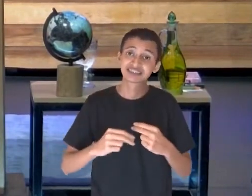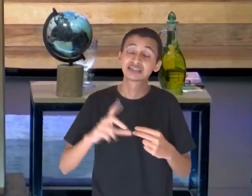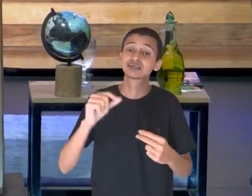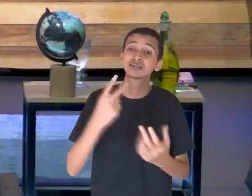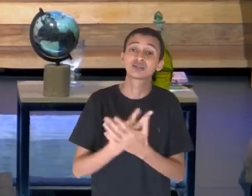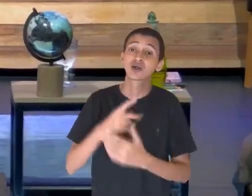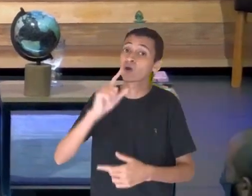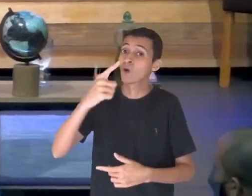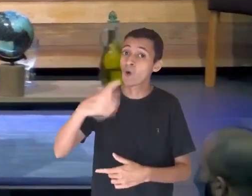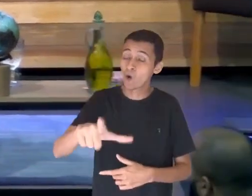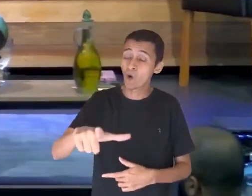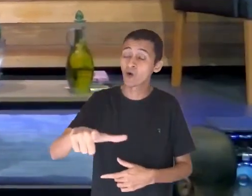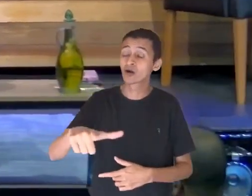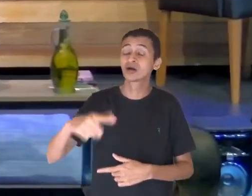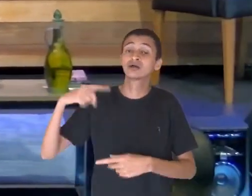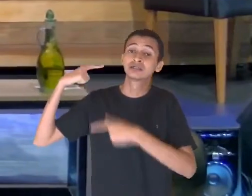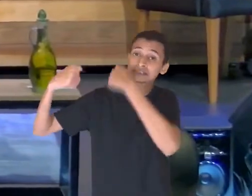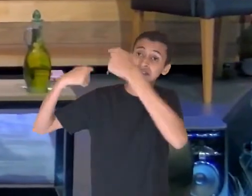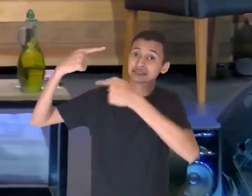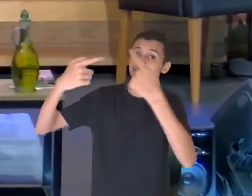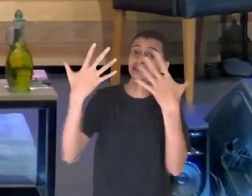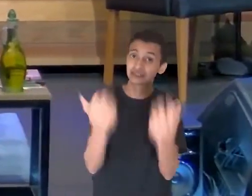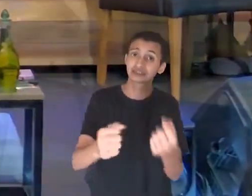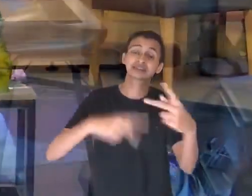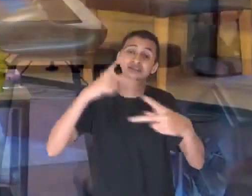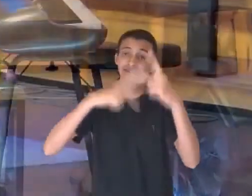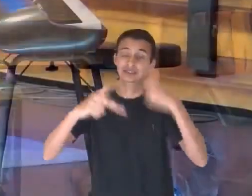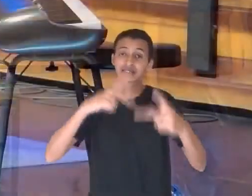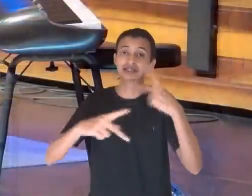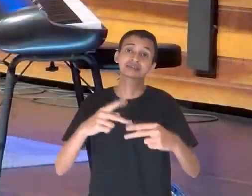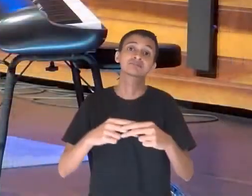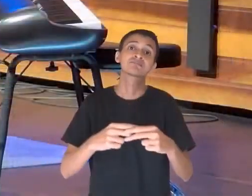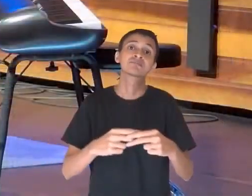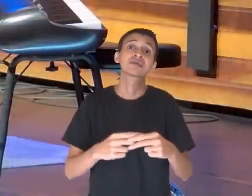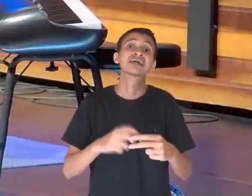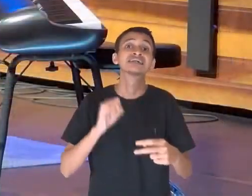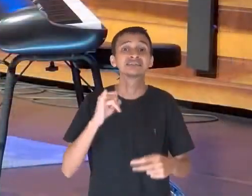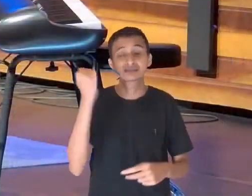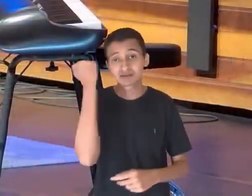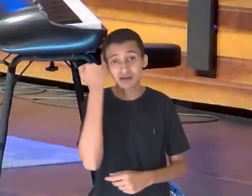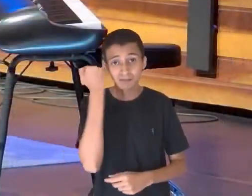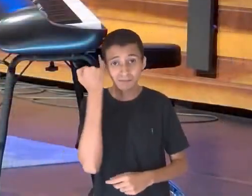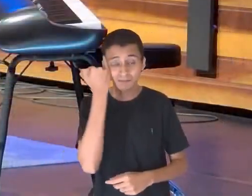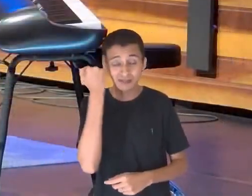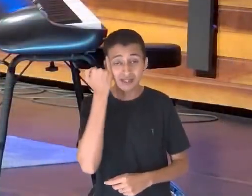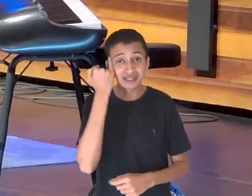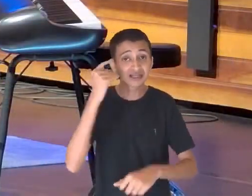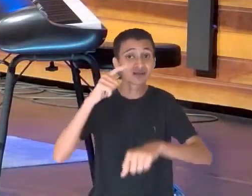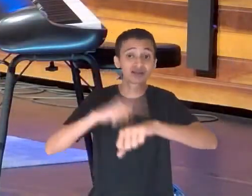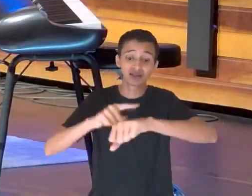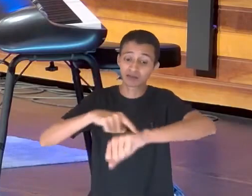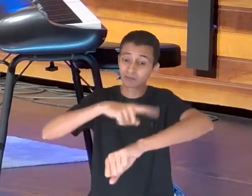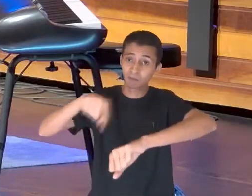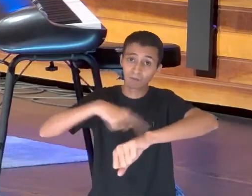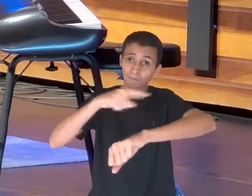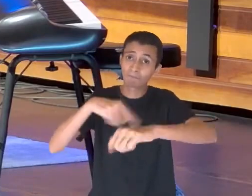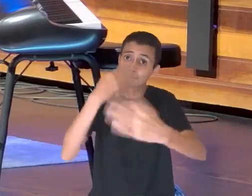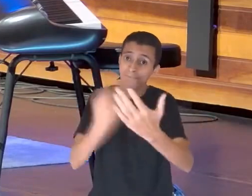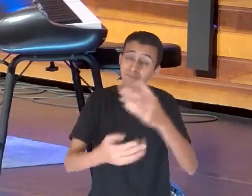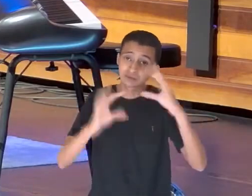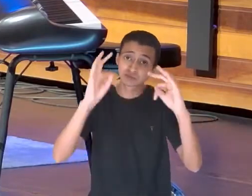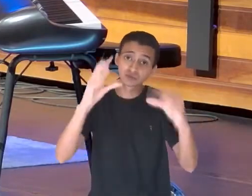gente. E se a gente continuar acomodado, o tempo vai passar. E aquilo que Deus escreveu a respeito de nós,